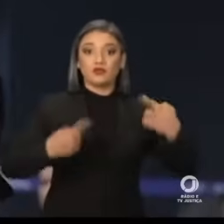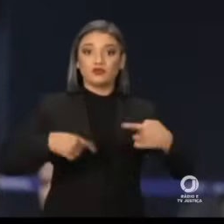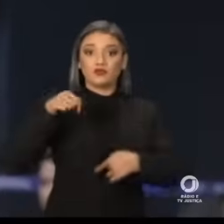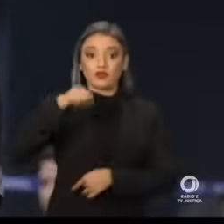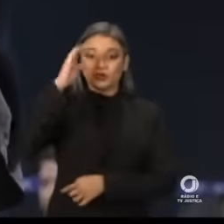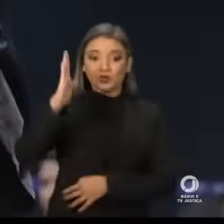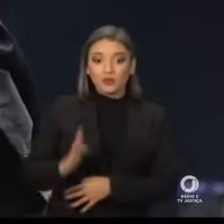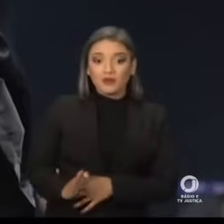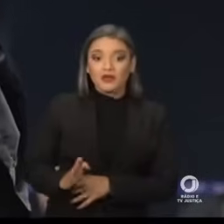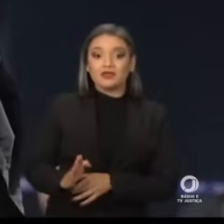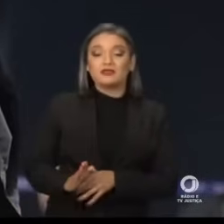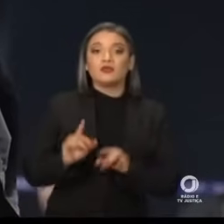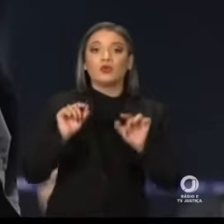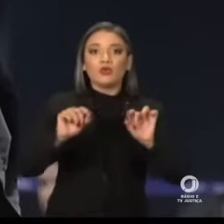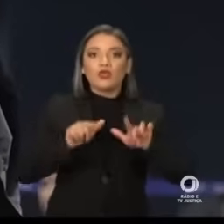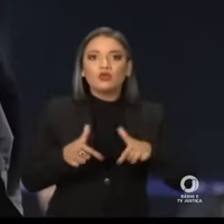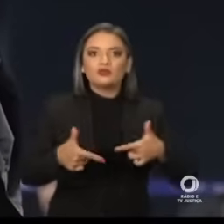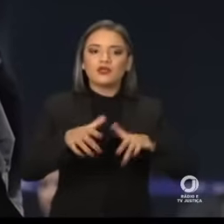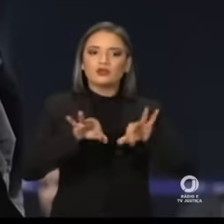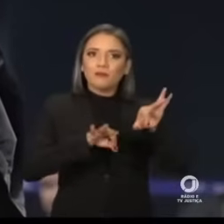atos preparatórios.